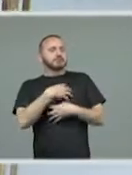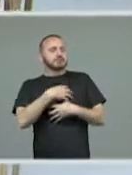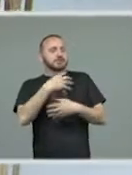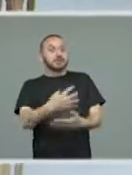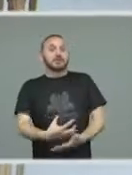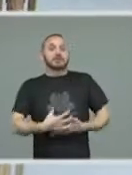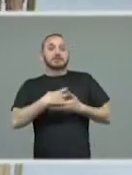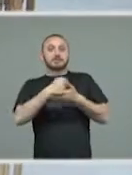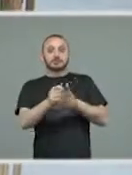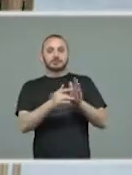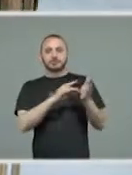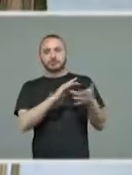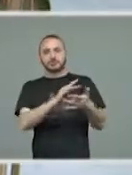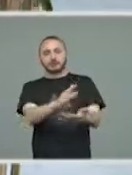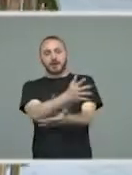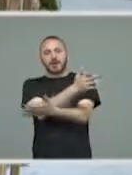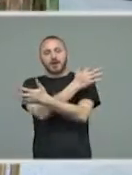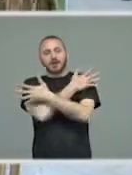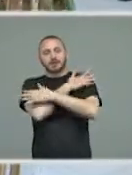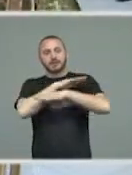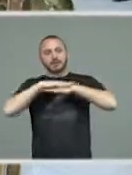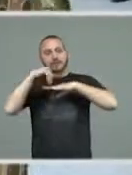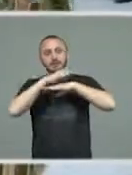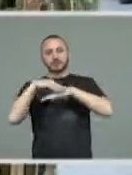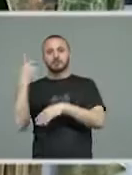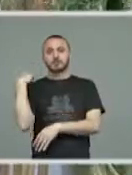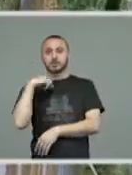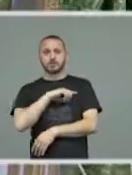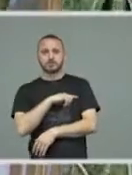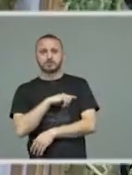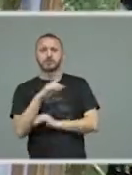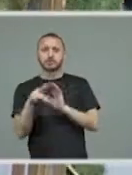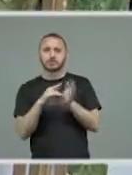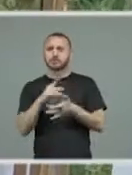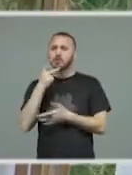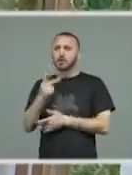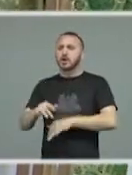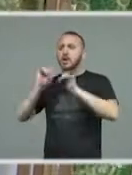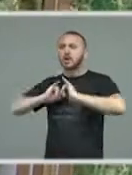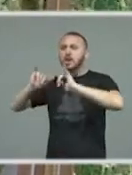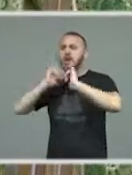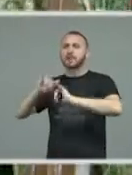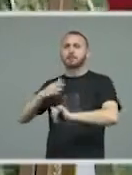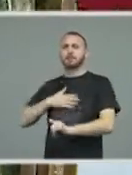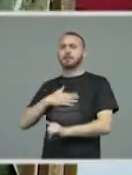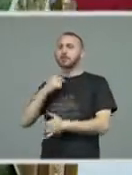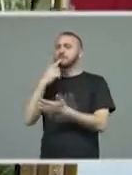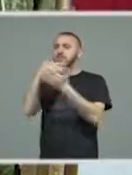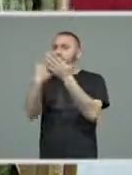abraçar. Como ele mesmo disse: clamem uma gota do meu sangue precioso sobre